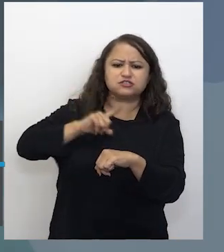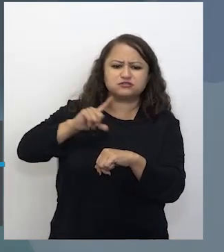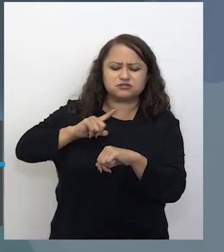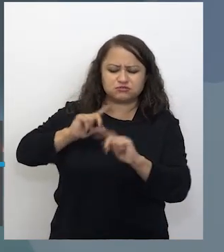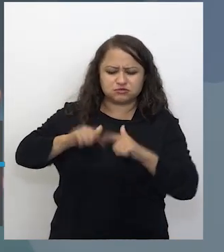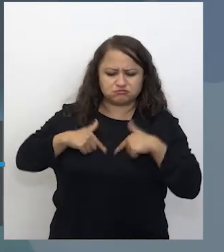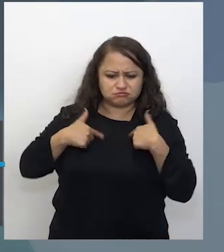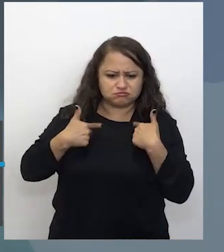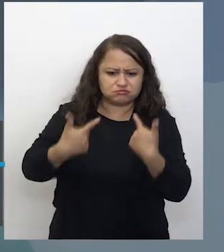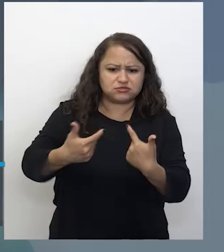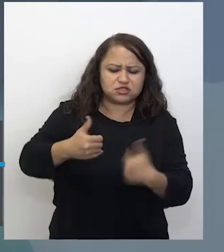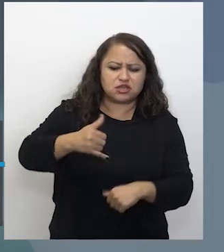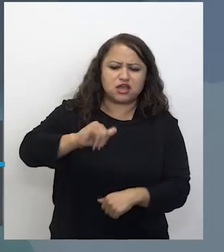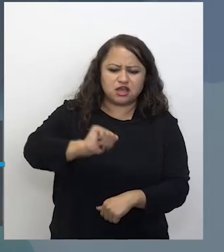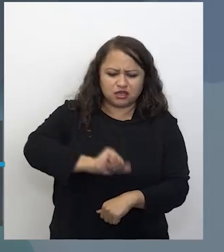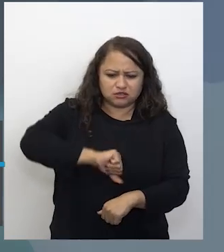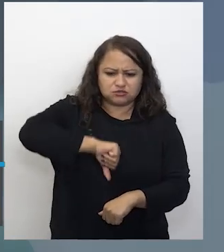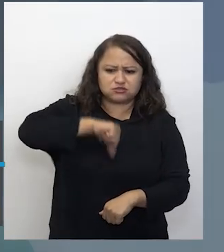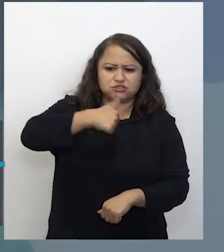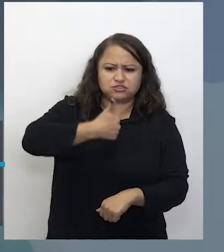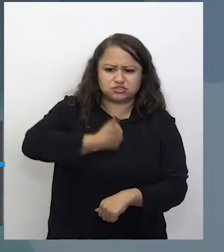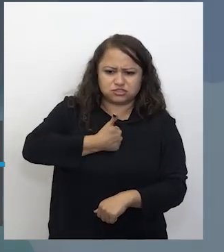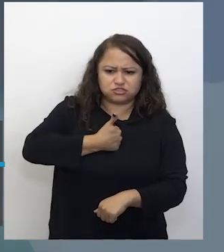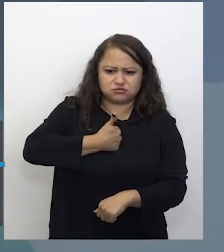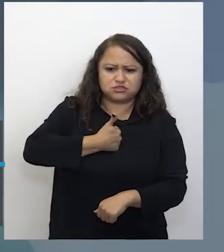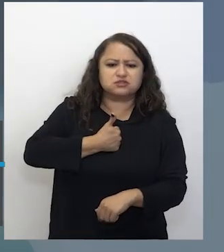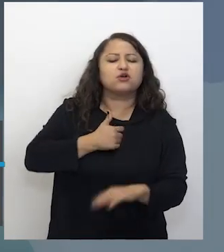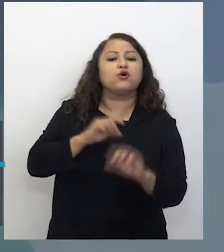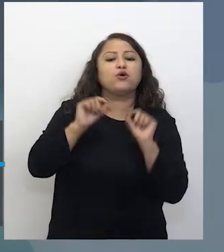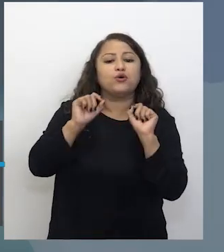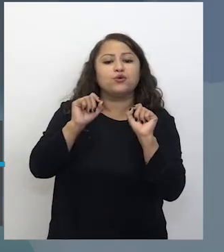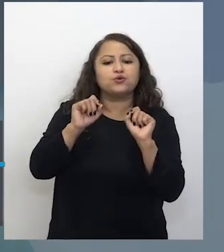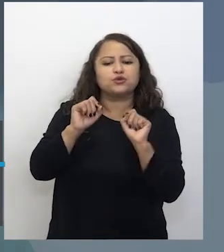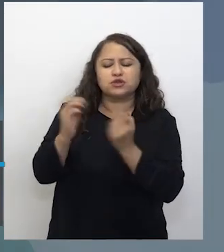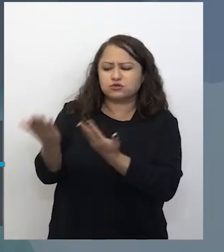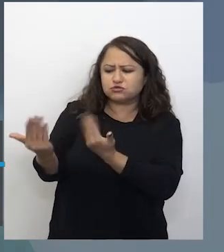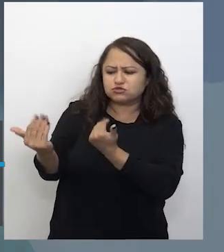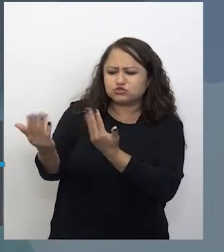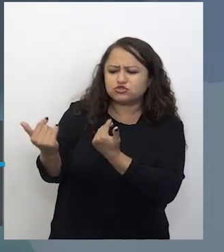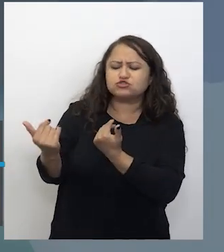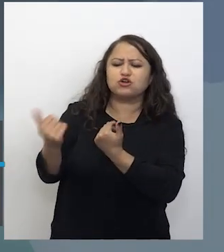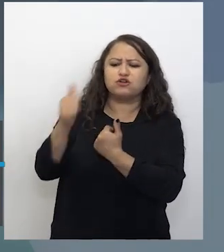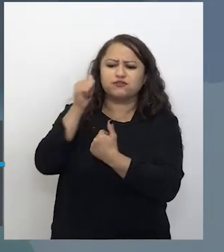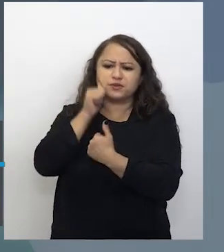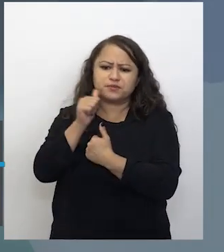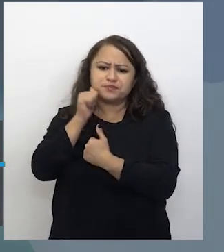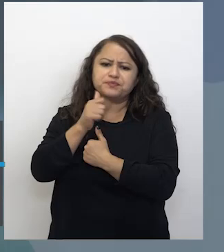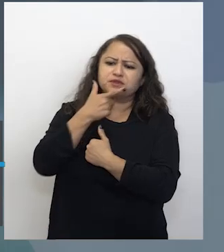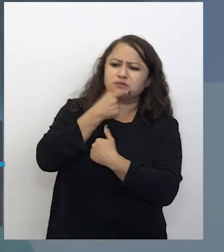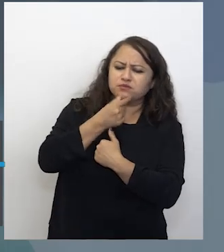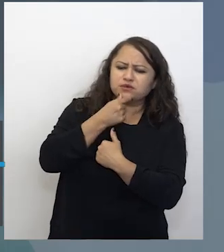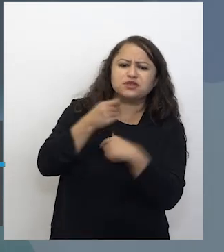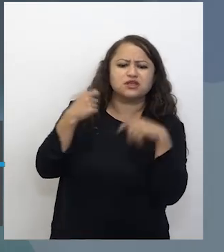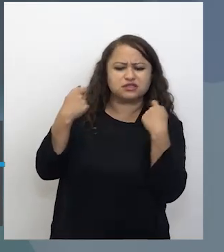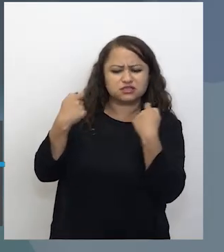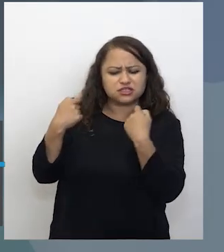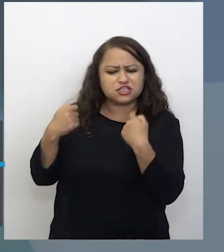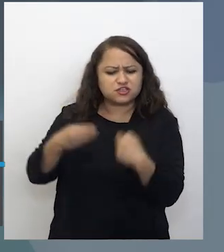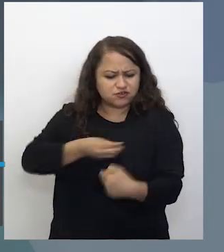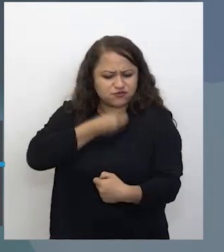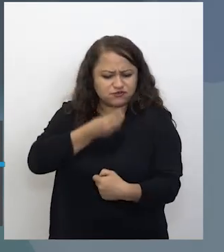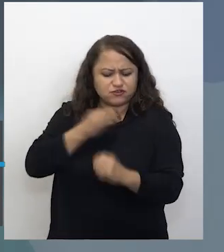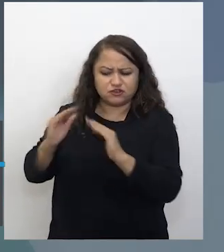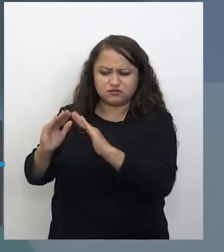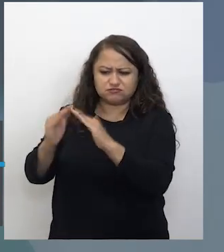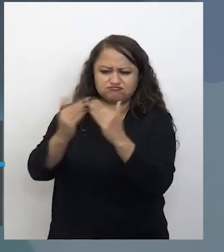autoestima, porque a gente sabe que a autoestima de um garoto, de uma garota que vive numa comunidade, com todos aqueles problemas,